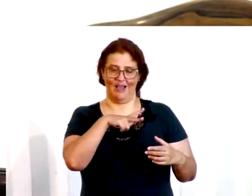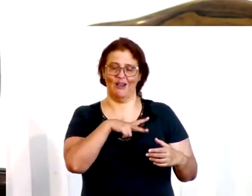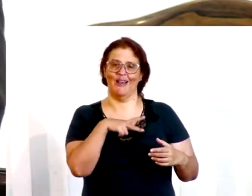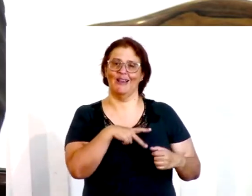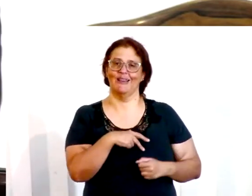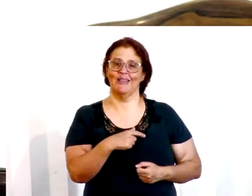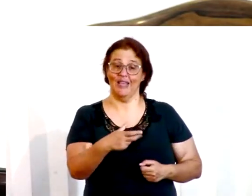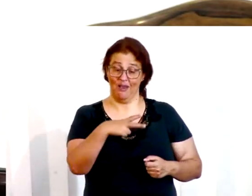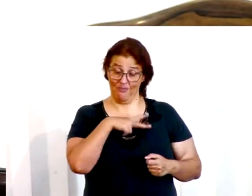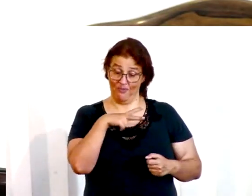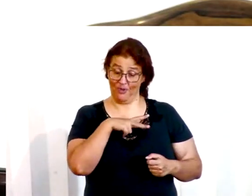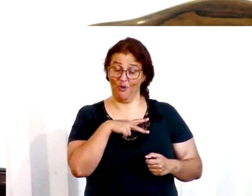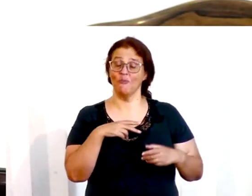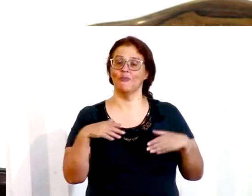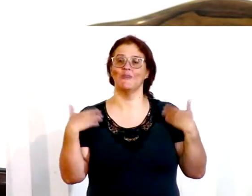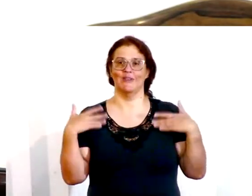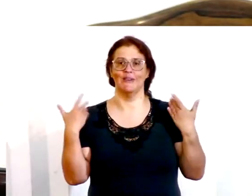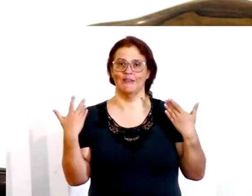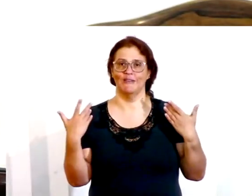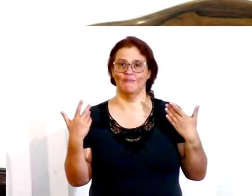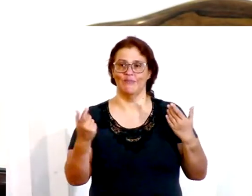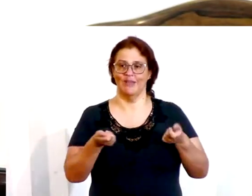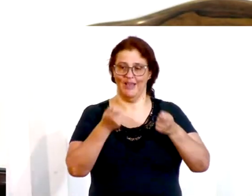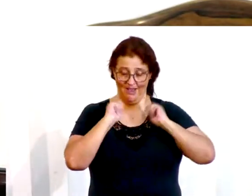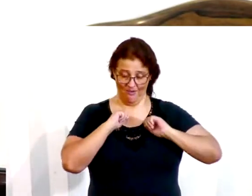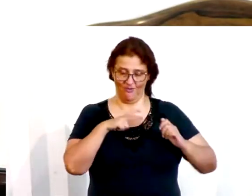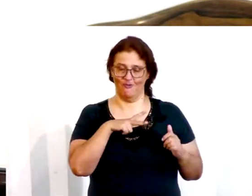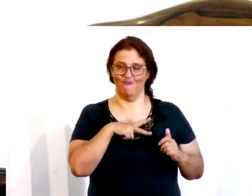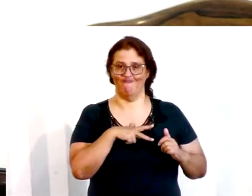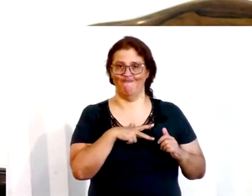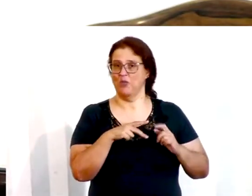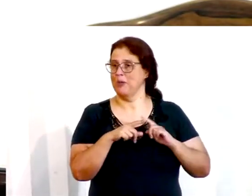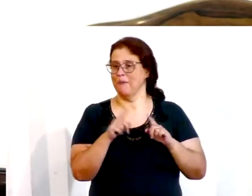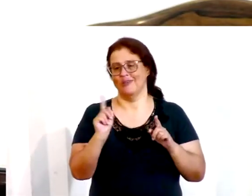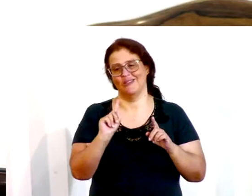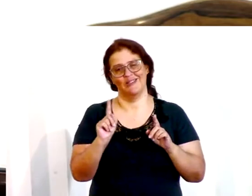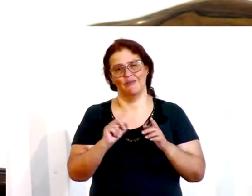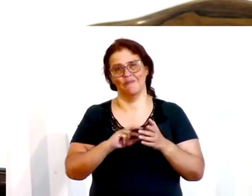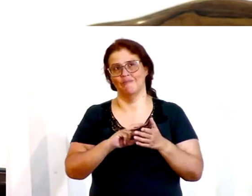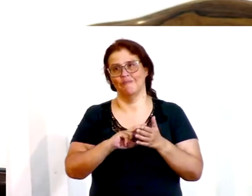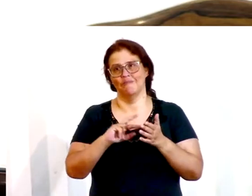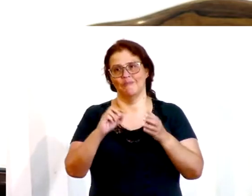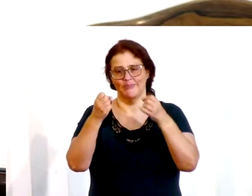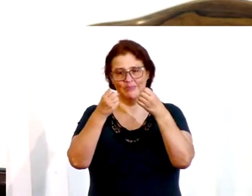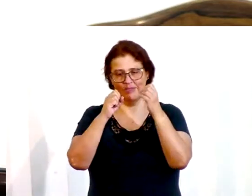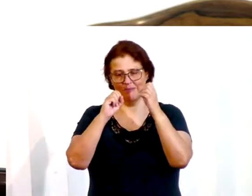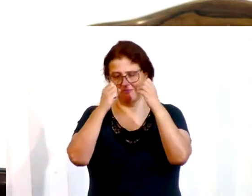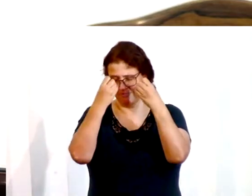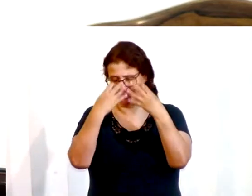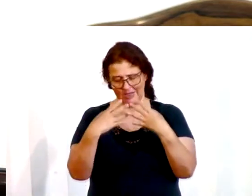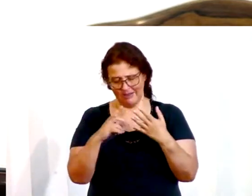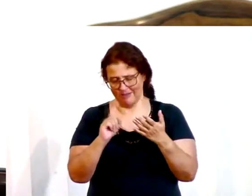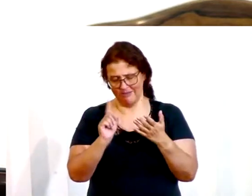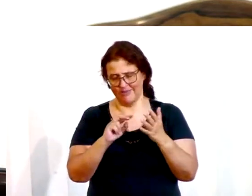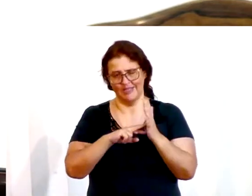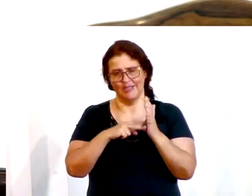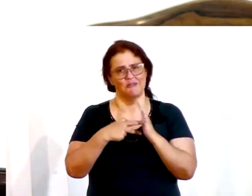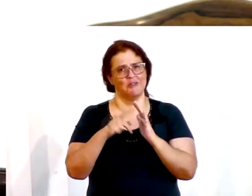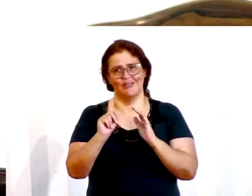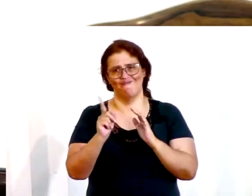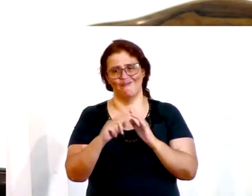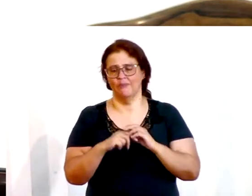Mas Paulo está dizendo que ele é contente, ele tem autossuficiência, mas